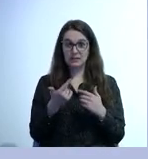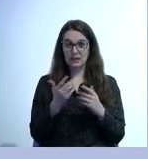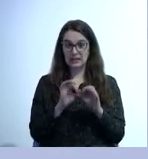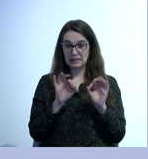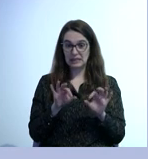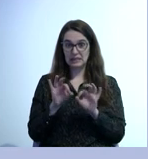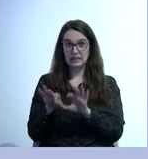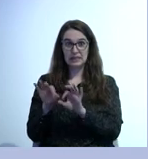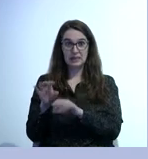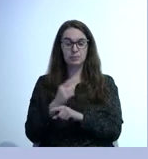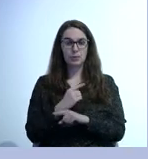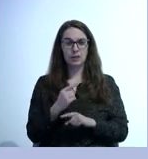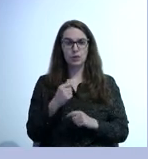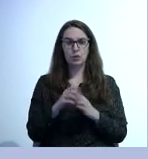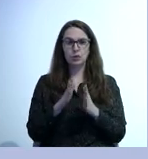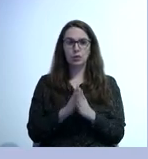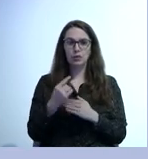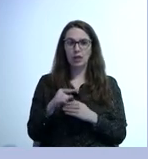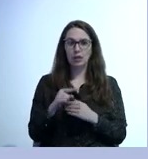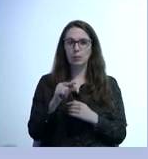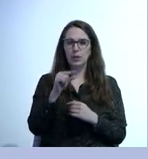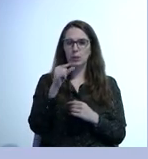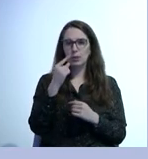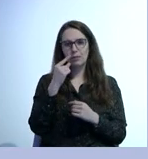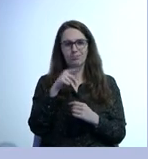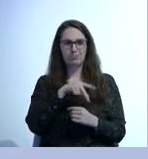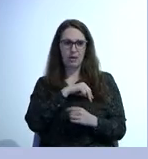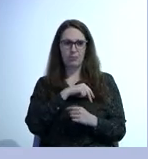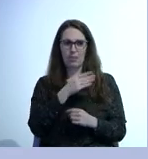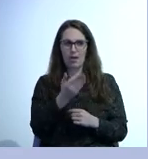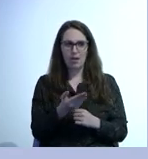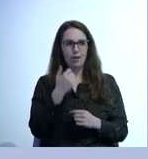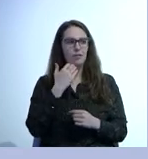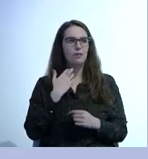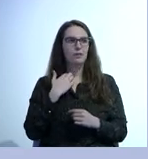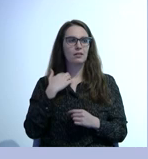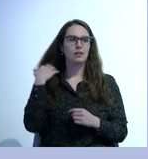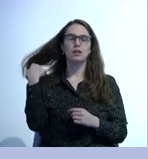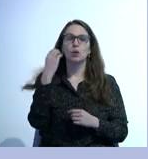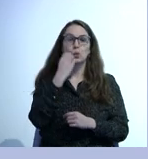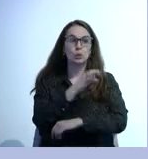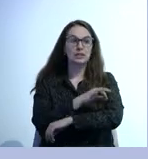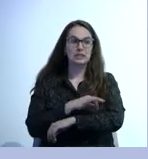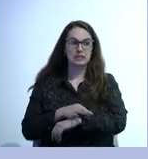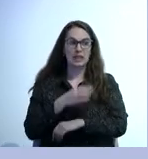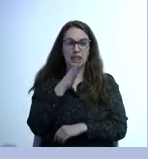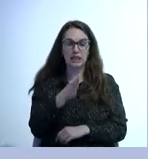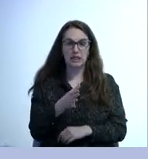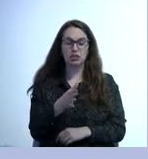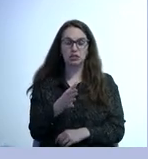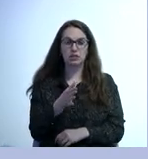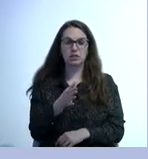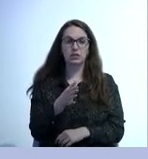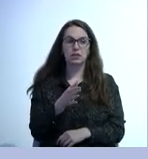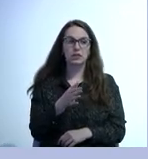aqui, de uma certa maneira, têm esse reconhecimento, não é? O próprio Cisa refere